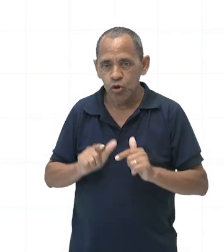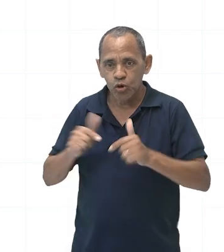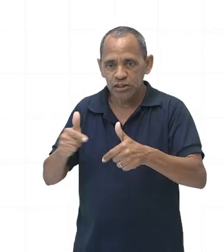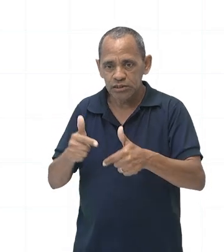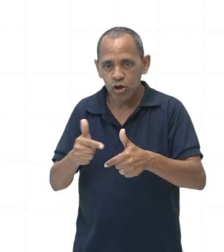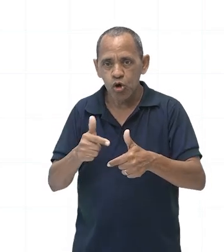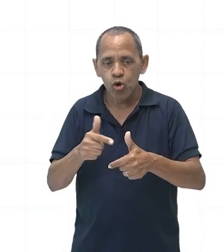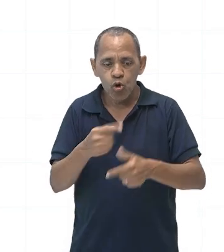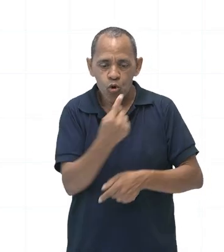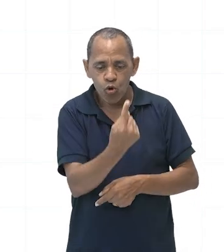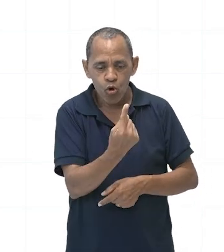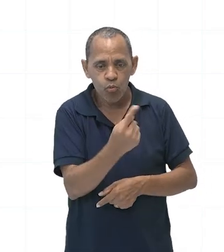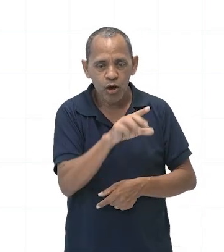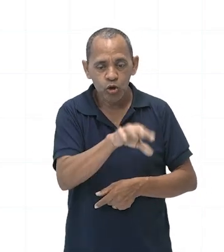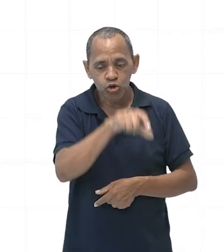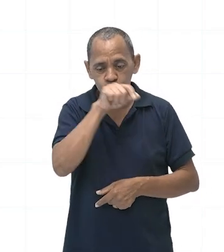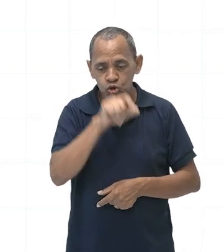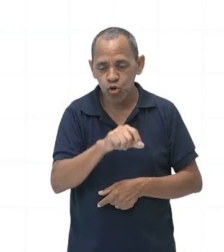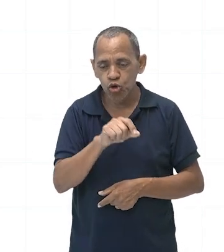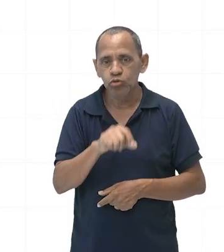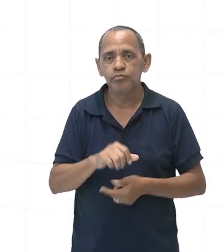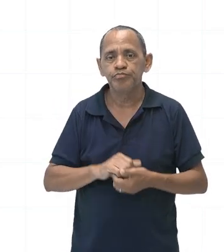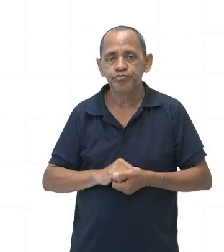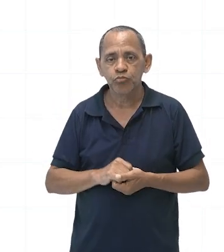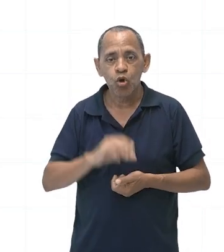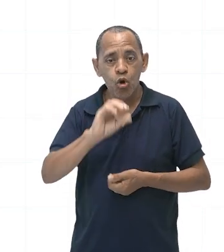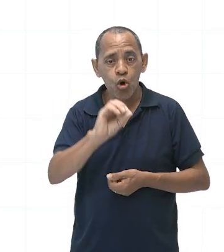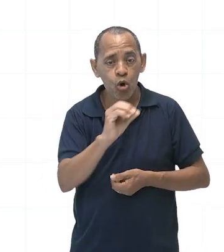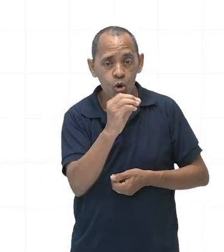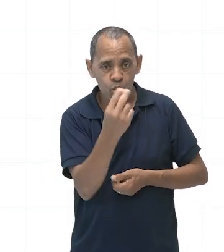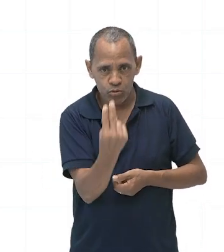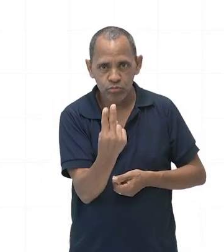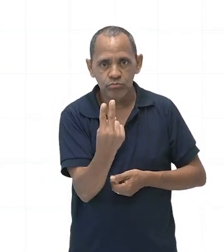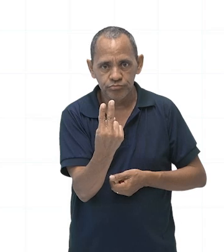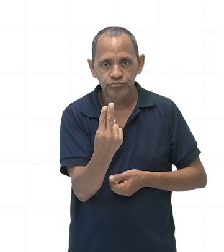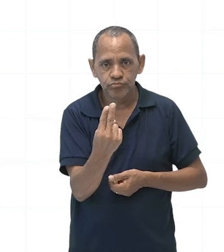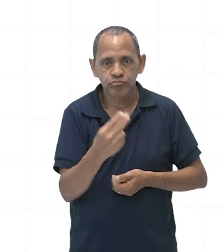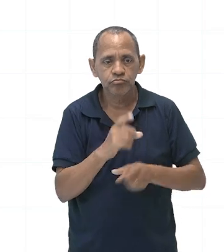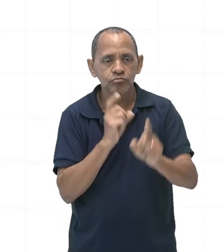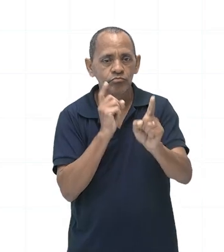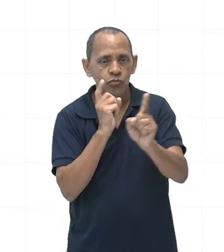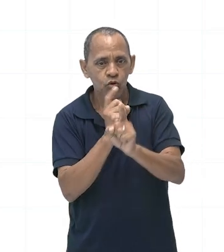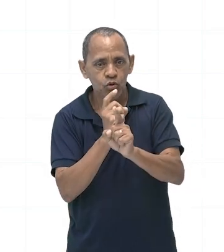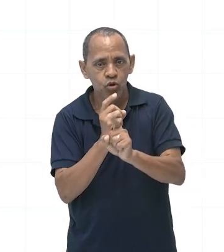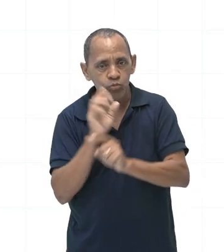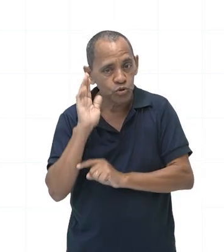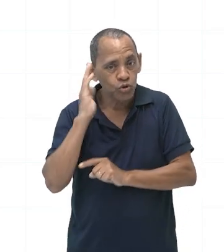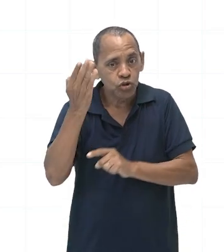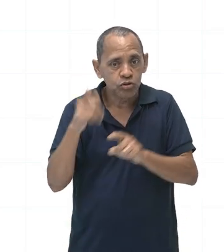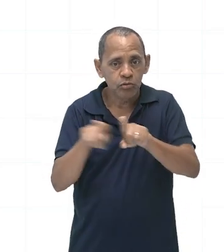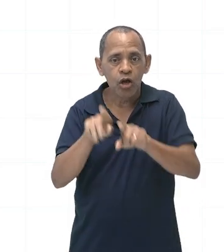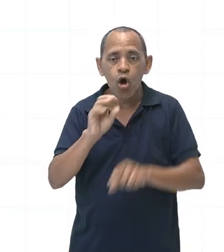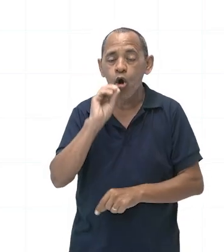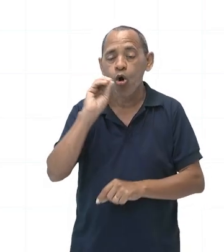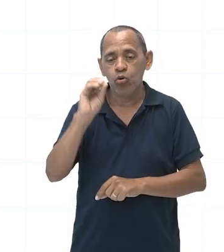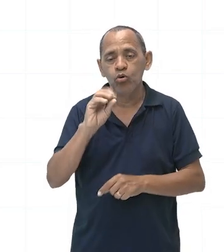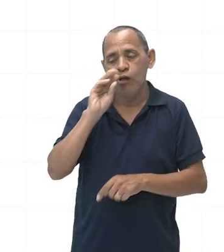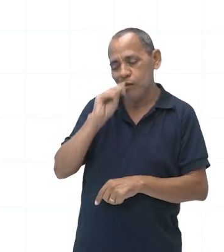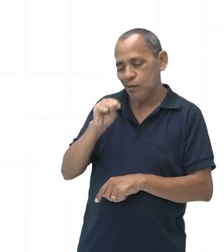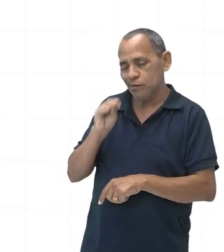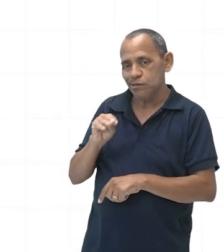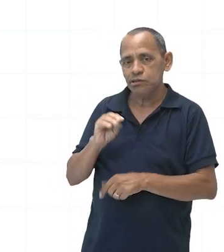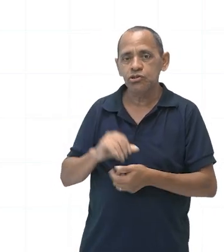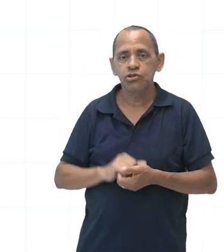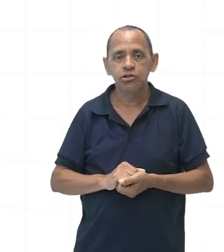coisa, ora tal coisa. Então eu tenho ali no meu exemplo, ou você encontra uma solução, ou desiste desse projeto. Então minha